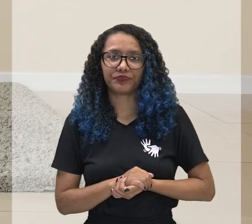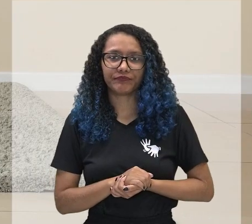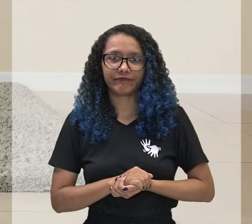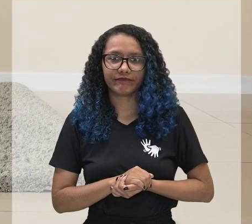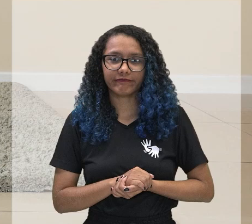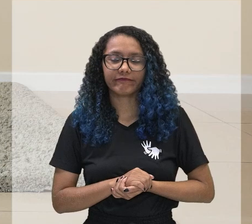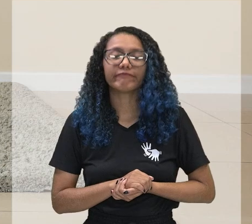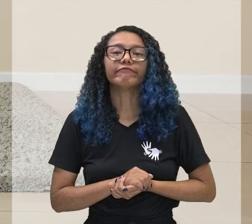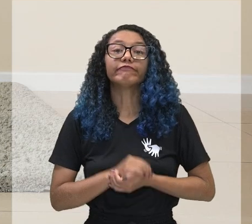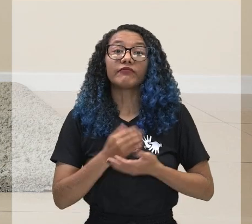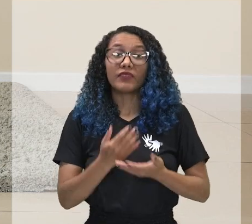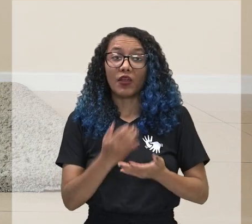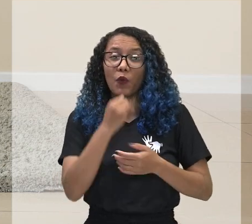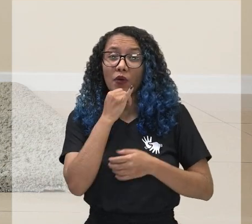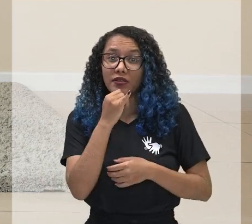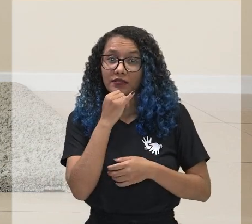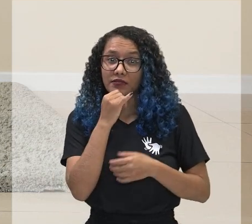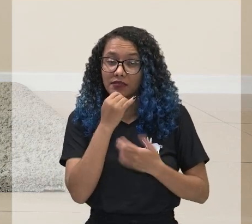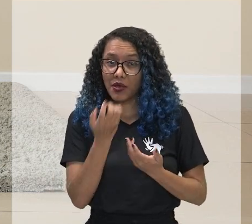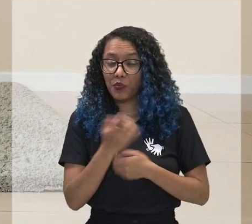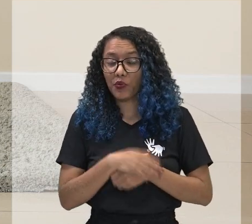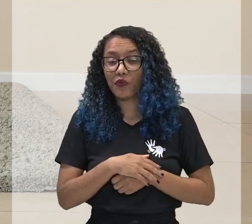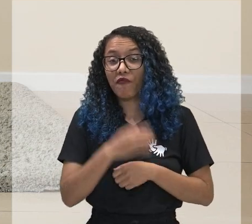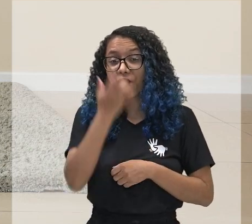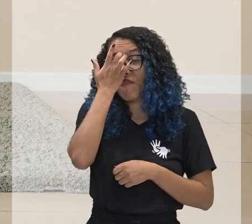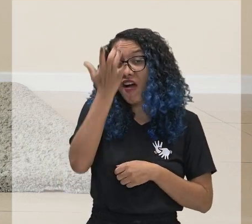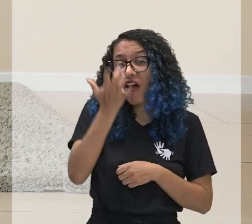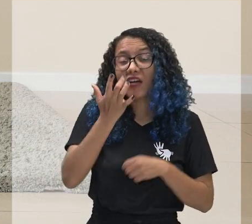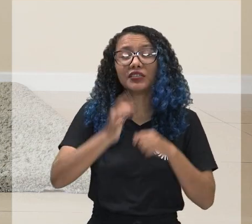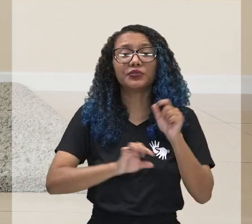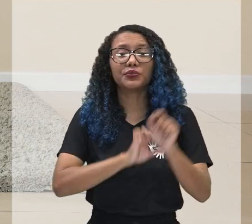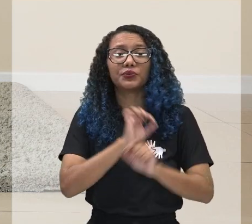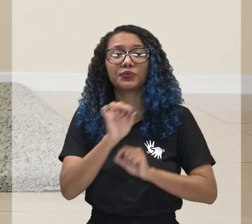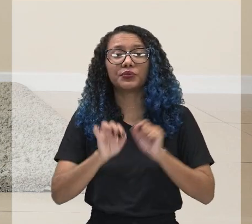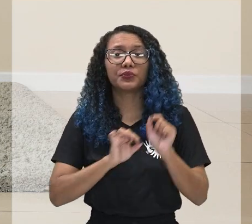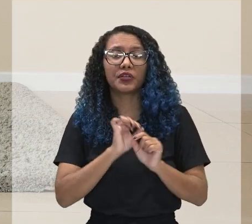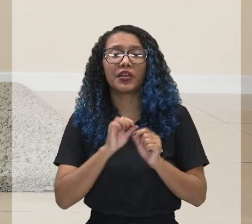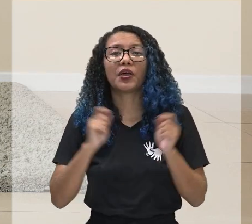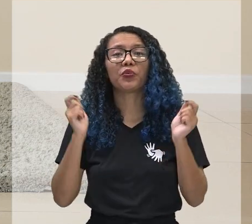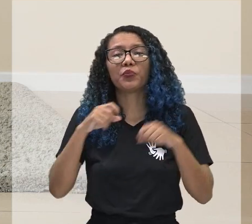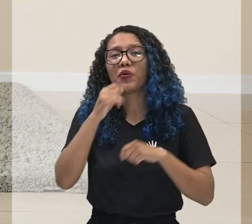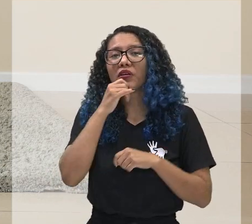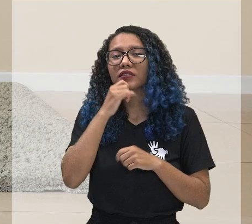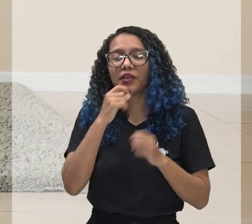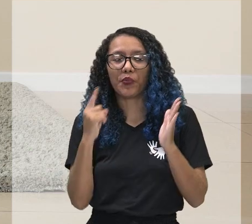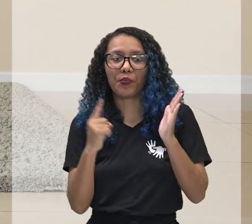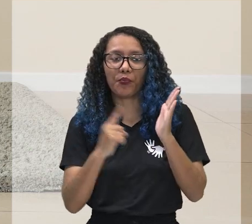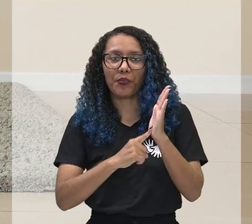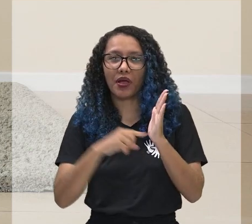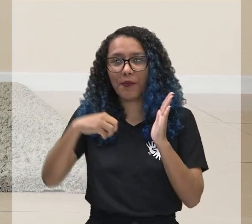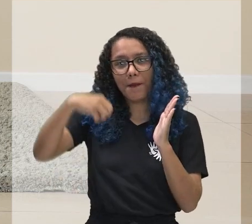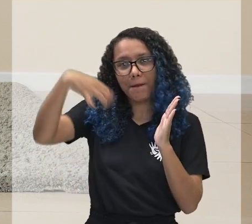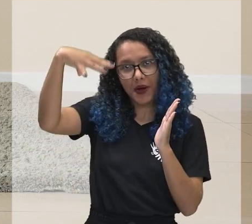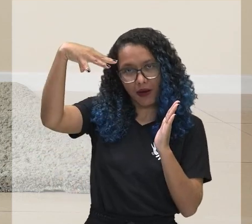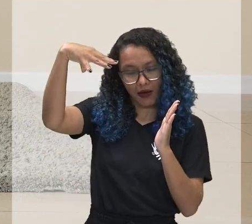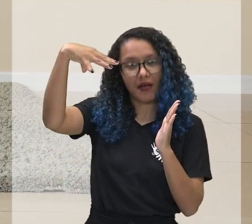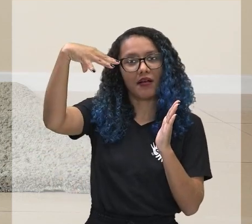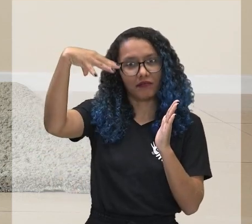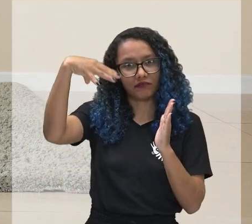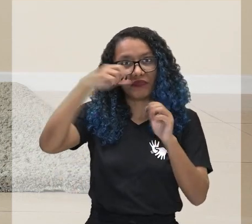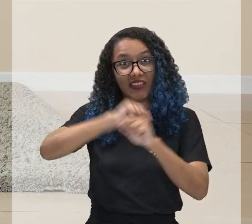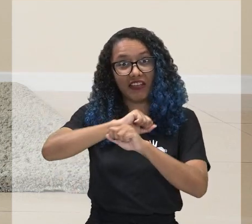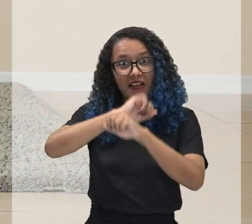Bom, um exemplo muito claro é o fato de a gente ter a capacidade de acender uma lâmpada e iluminar um